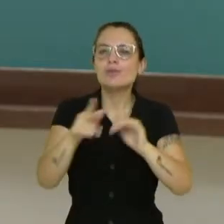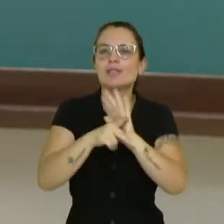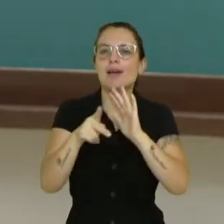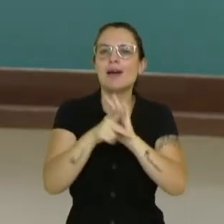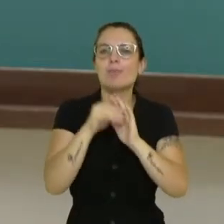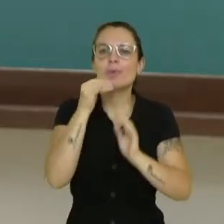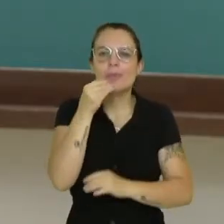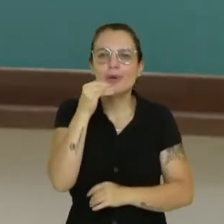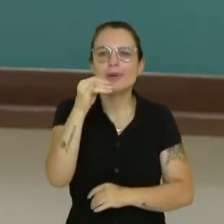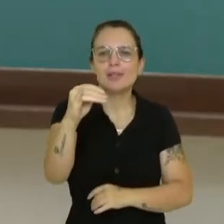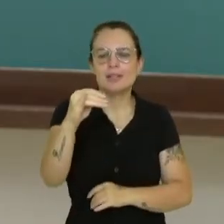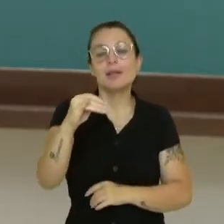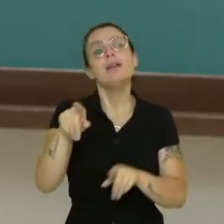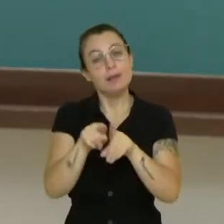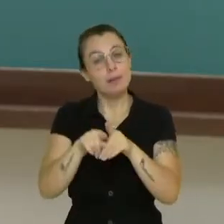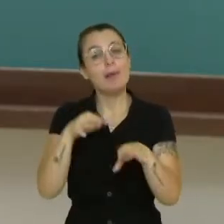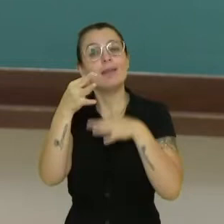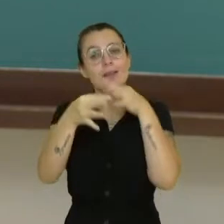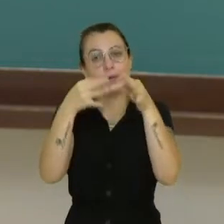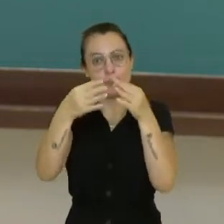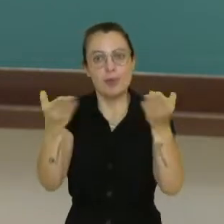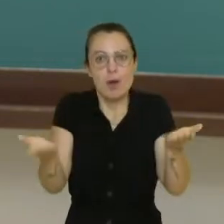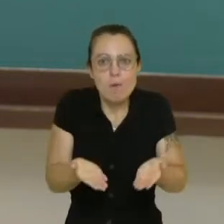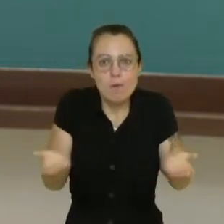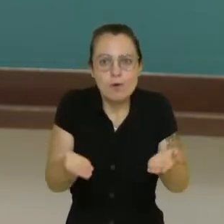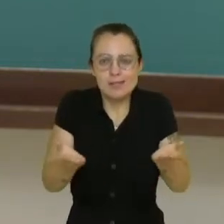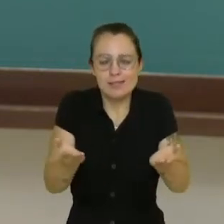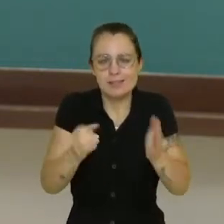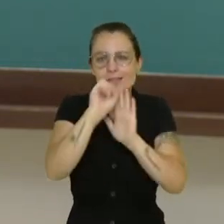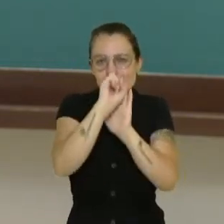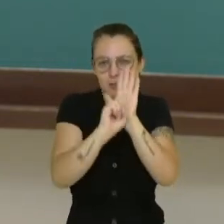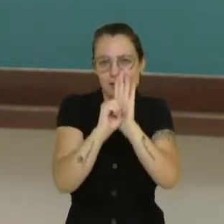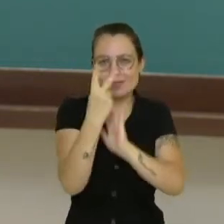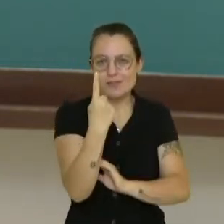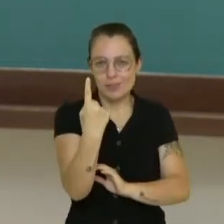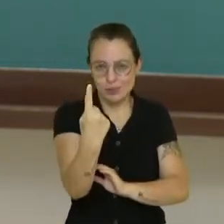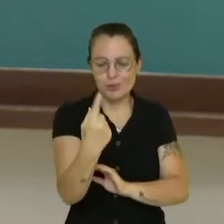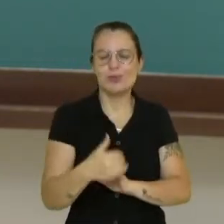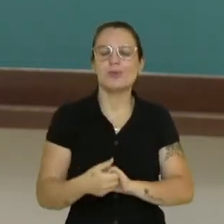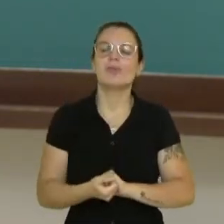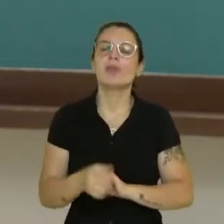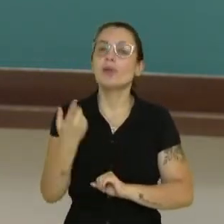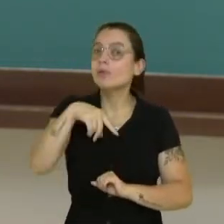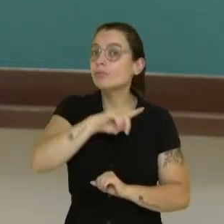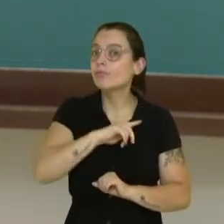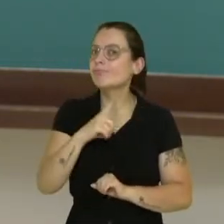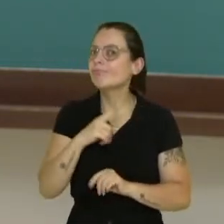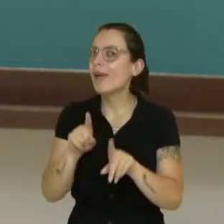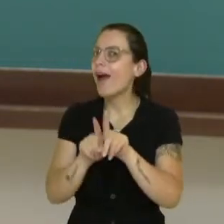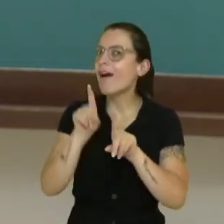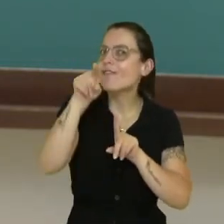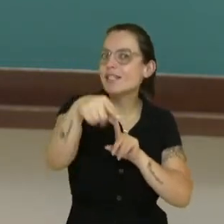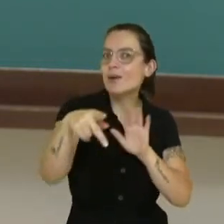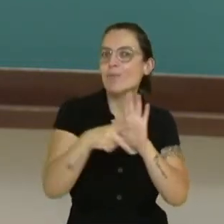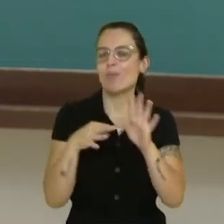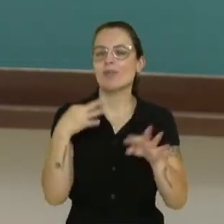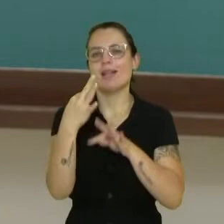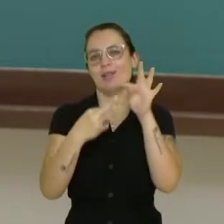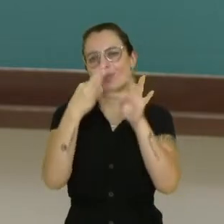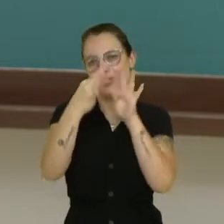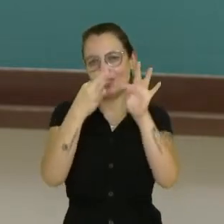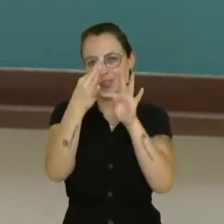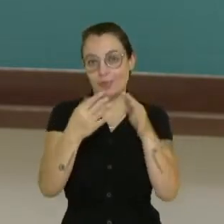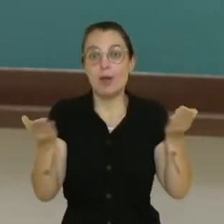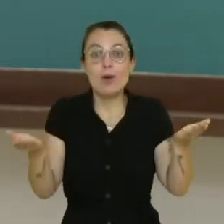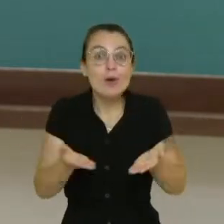tecnologias. Hoje, no século XXI, nós avançamos muito no quesito tecnológico. Então nós temos hoje